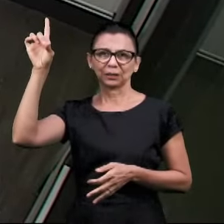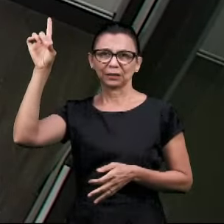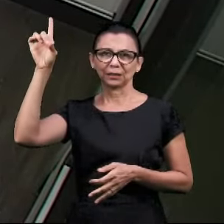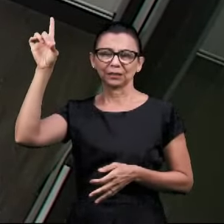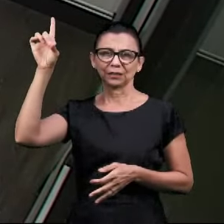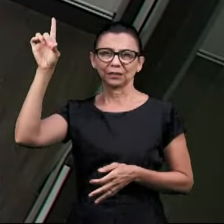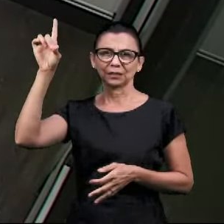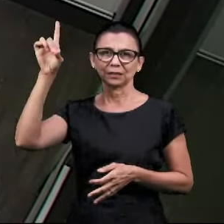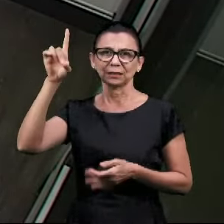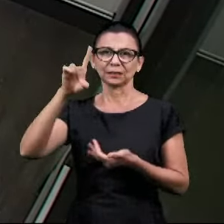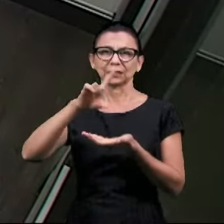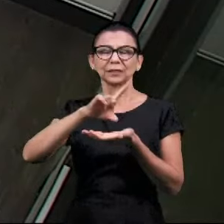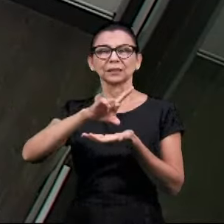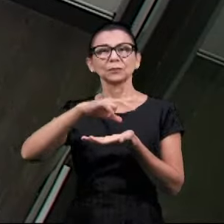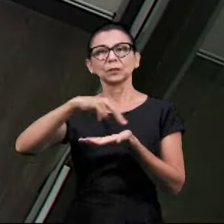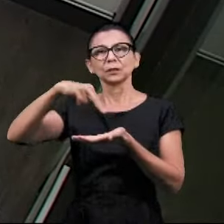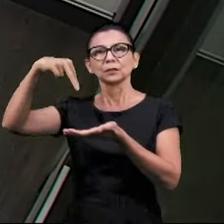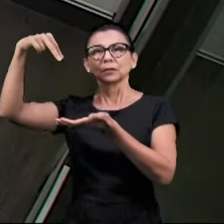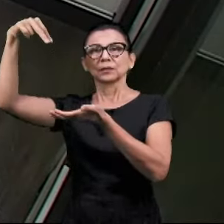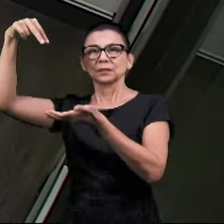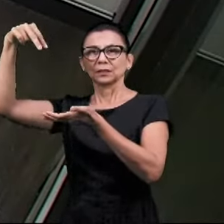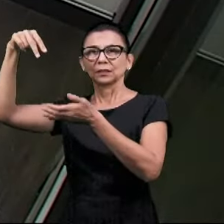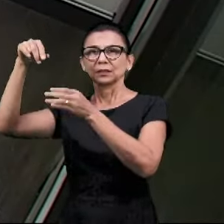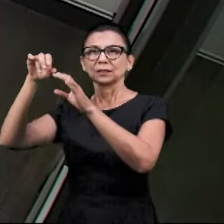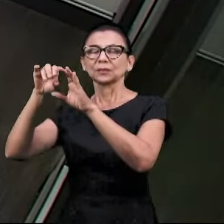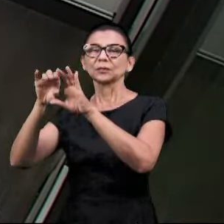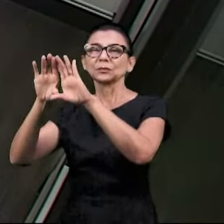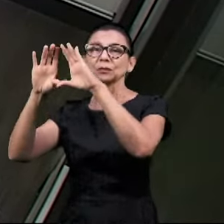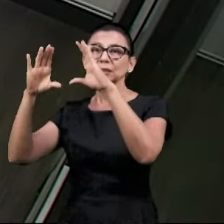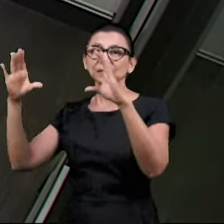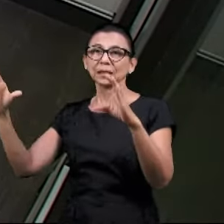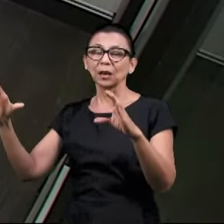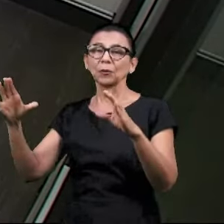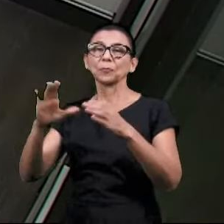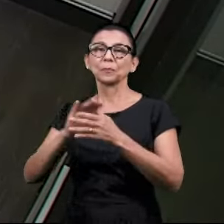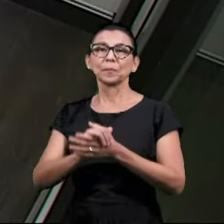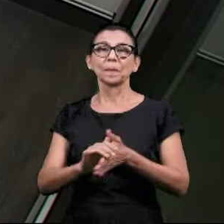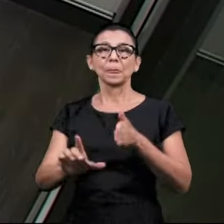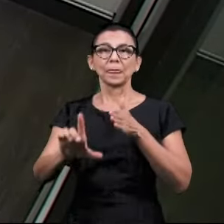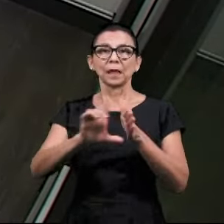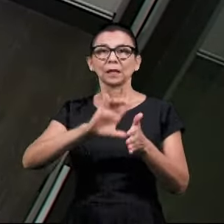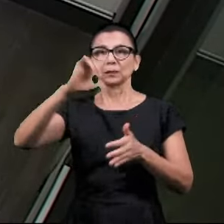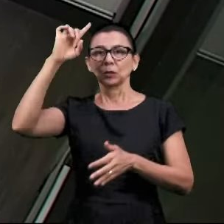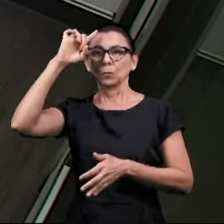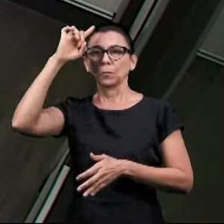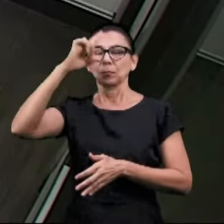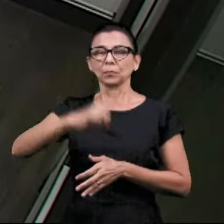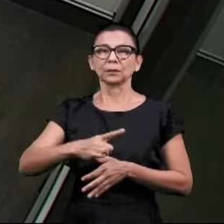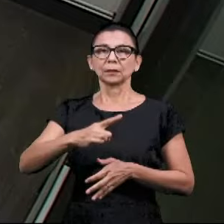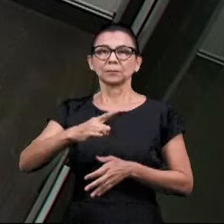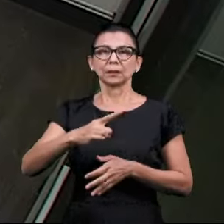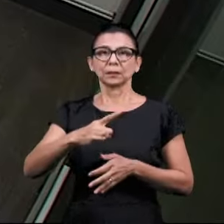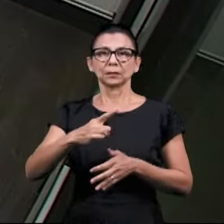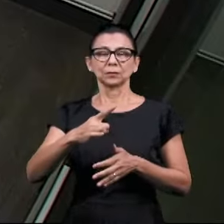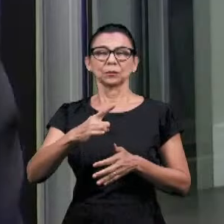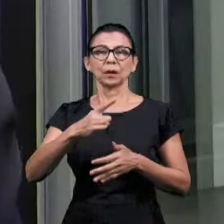mandamentos pelo Espírito Santo aos apóstolos que escolheram. Então ali foi a minha experiência,